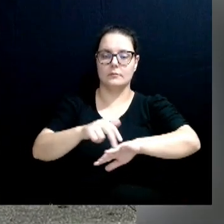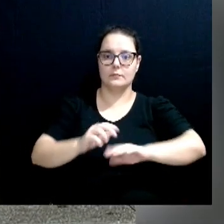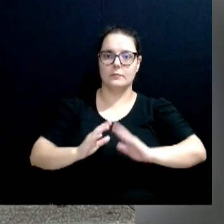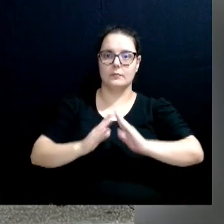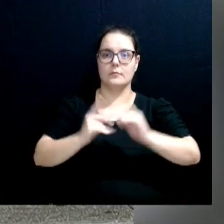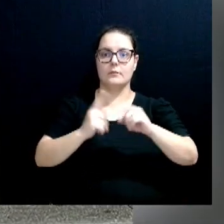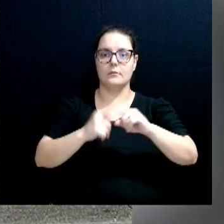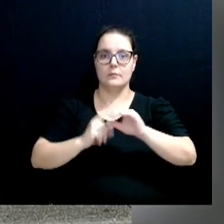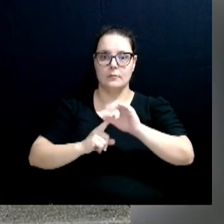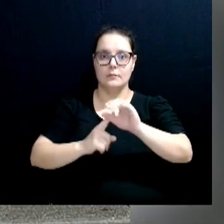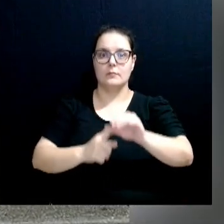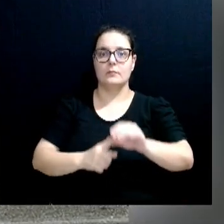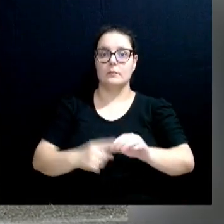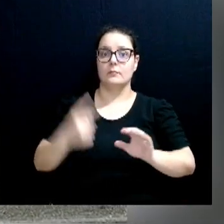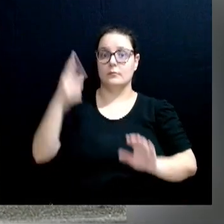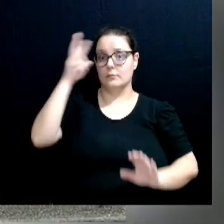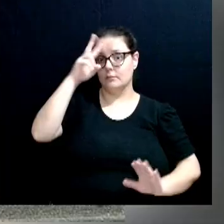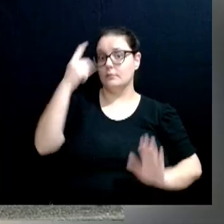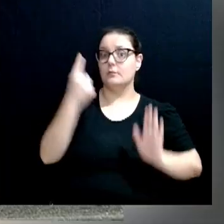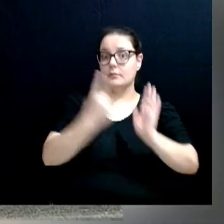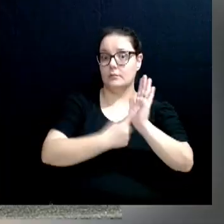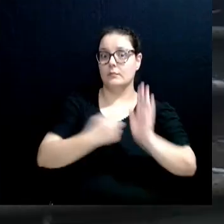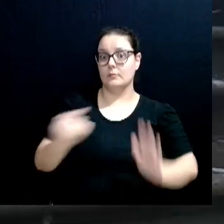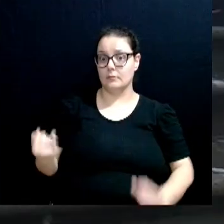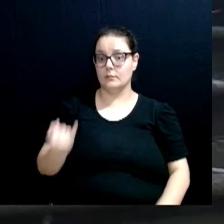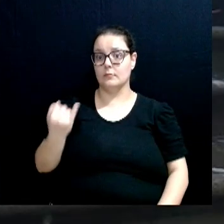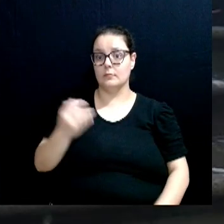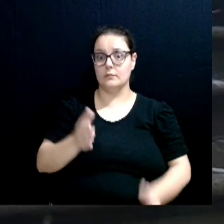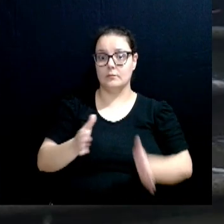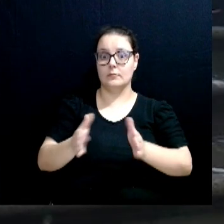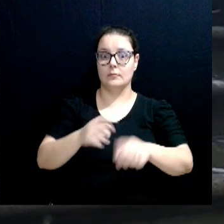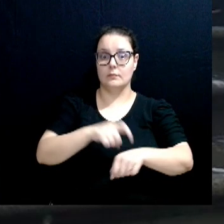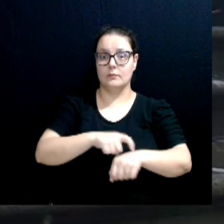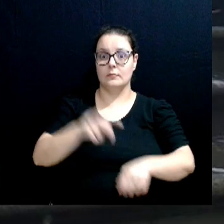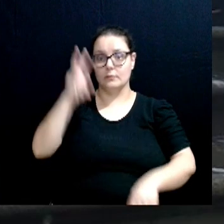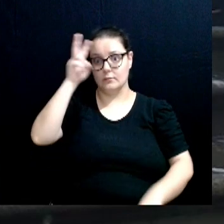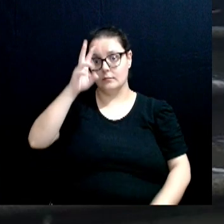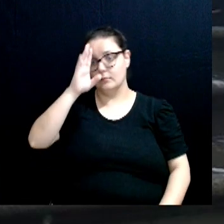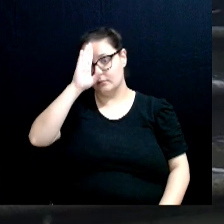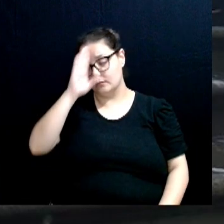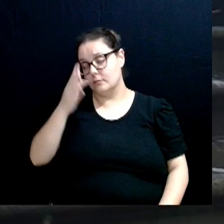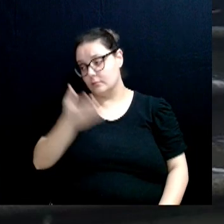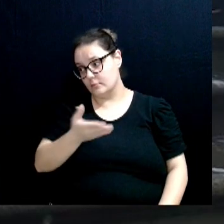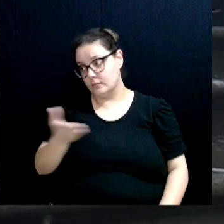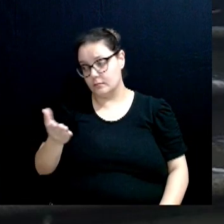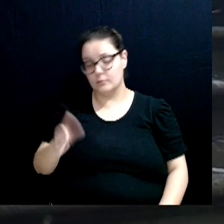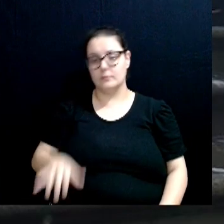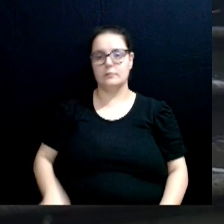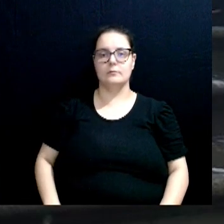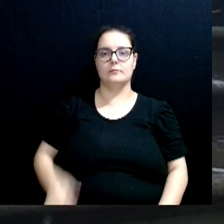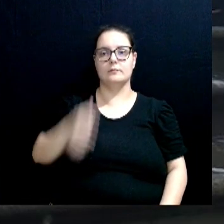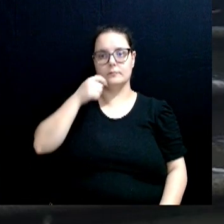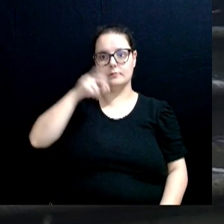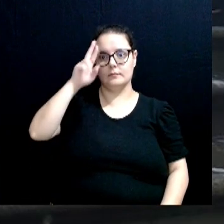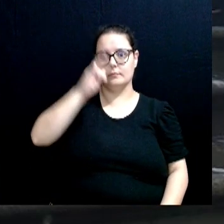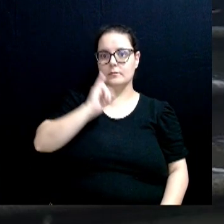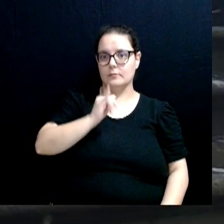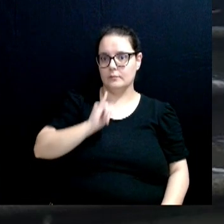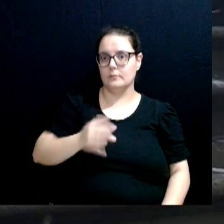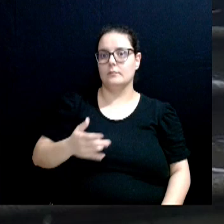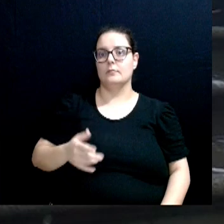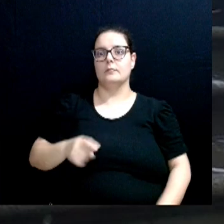para a cidade, né, muito importante, principalmente para vocês. Eu gostaria que a senhora comentasse um pouquinho desse momento que é